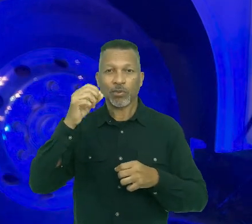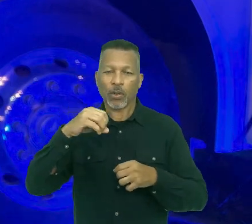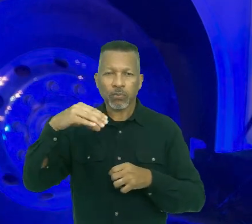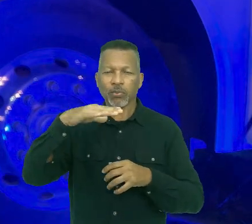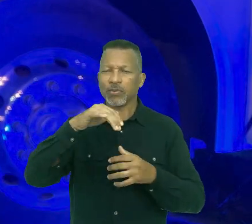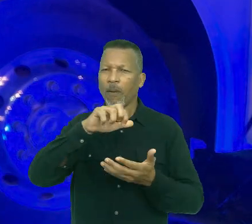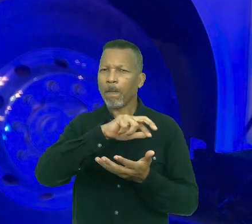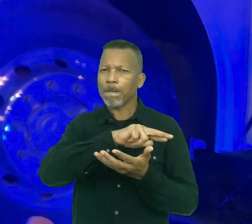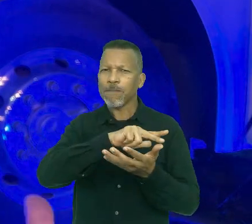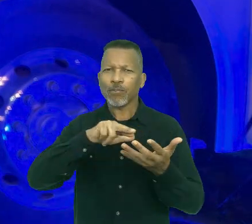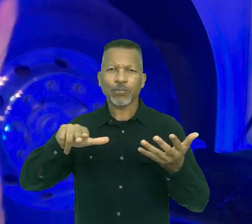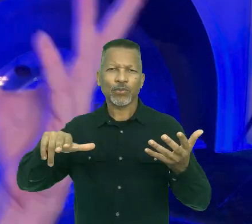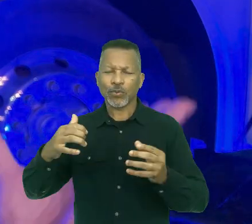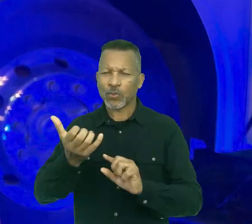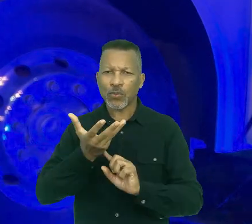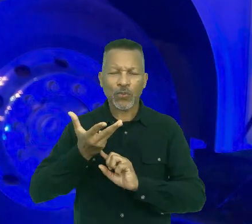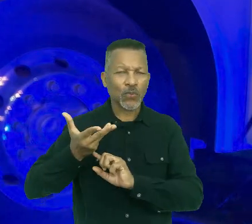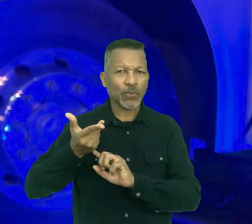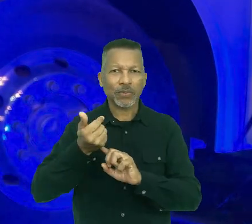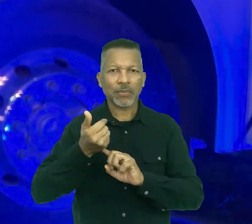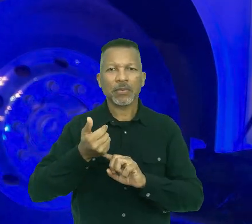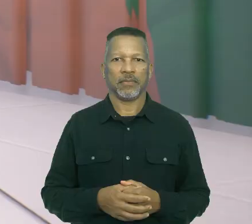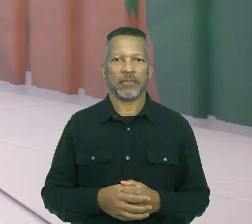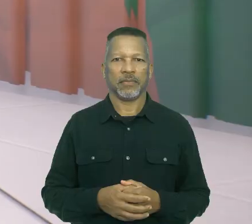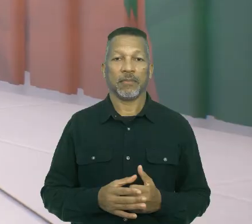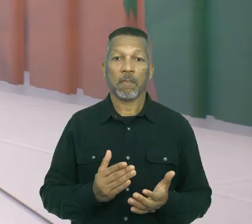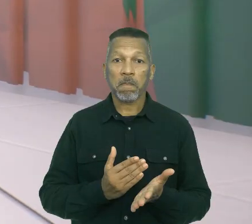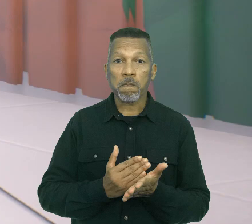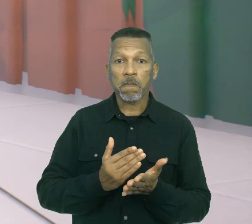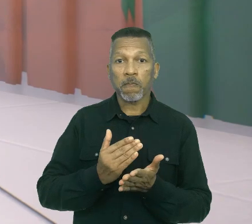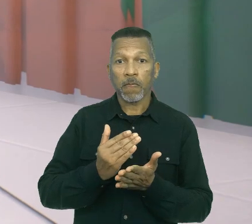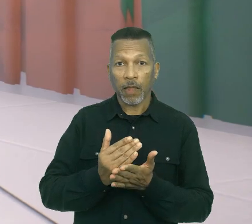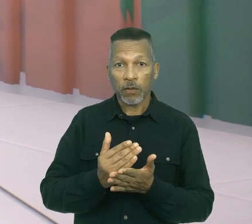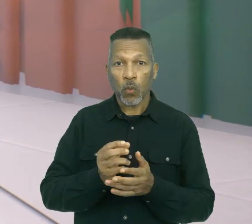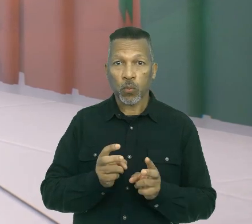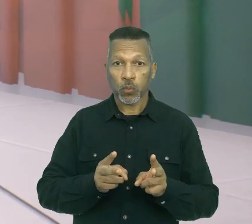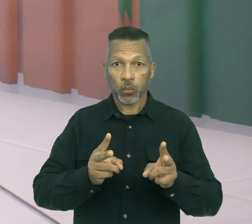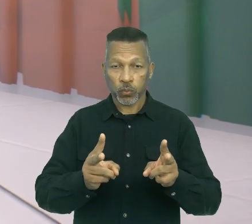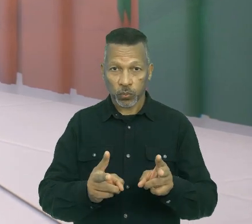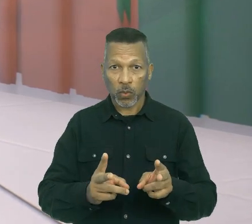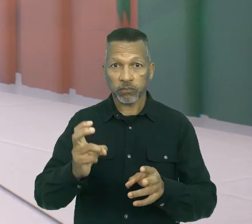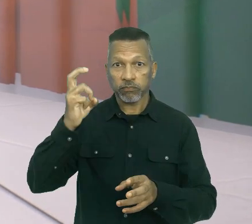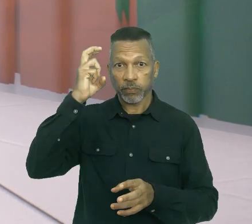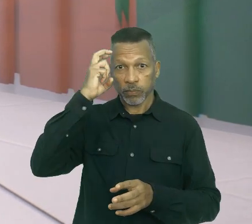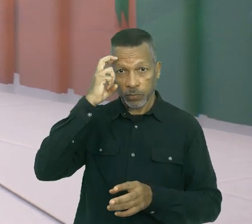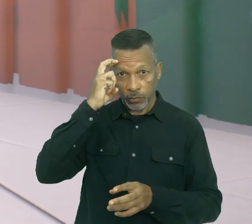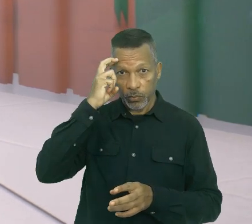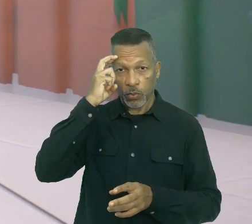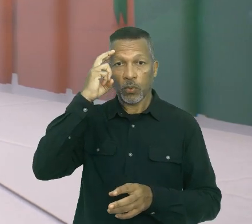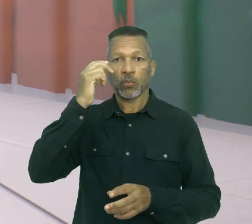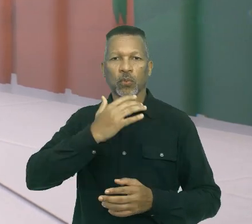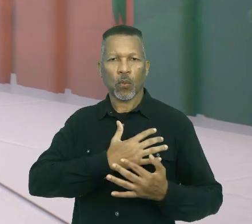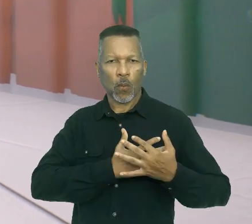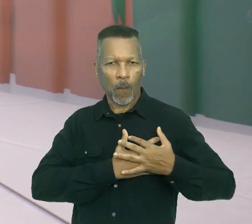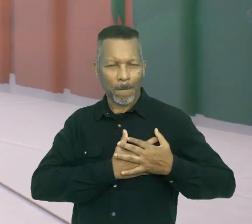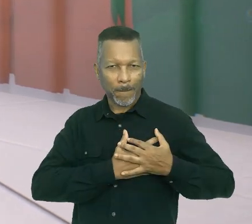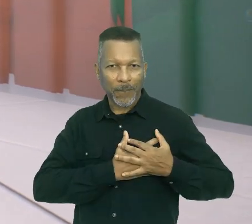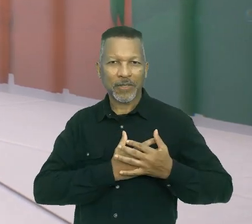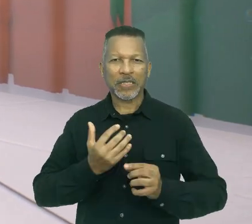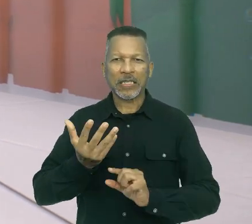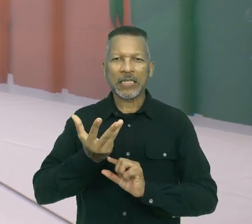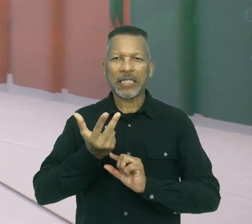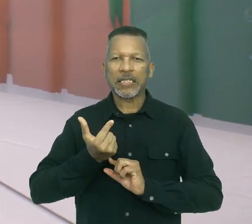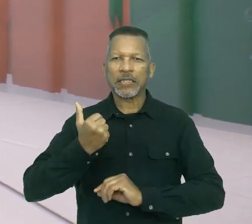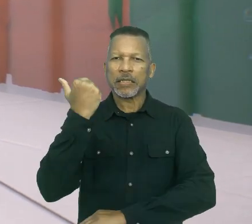cinema, nossas artes, de maneira geral. Além de preservar as tradições culturais, os amantes da arte em